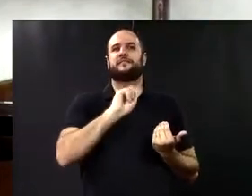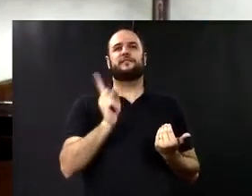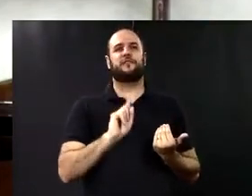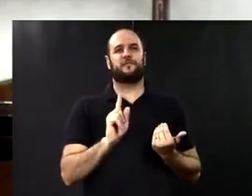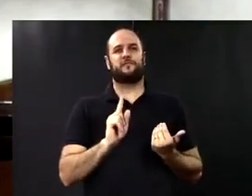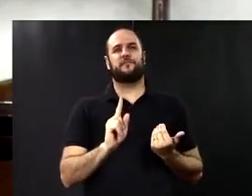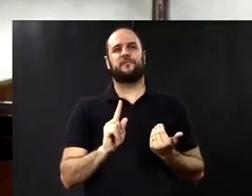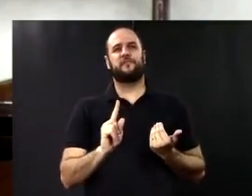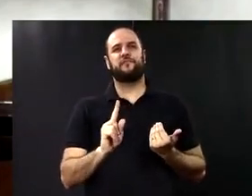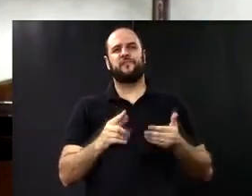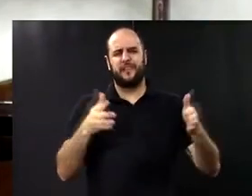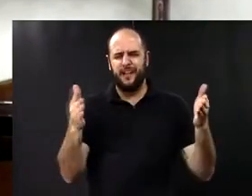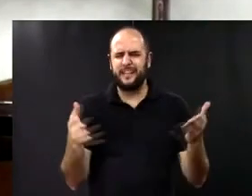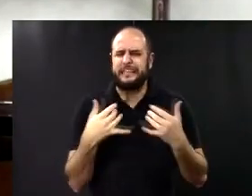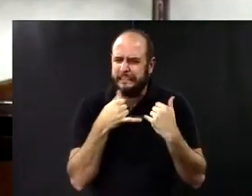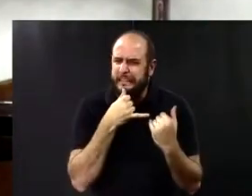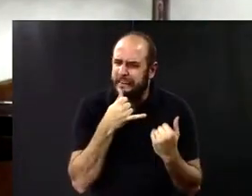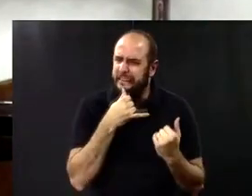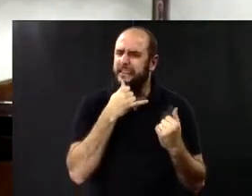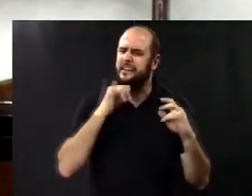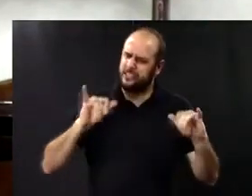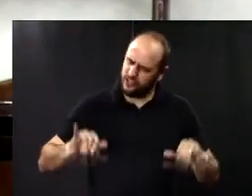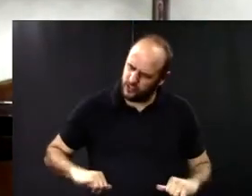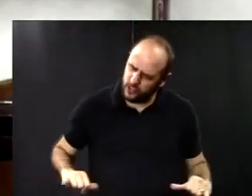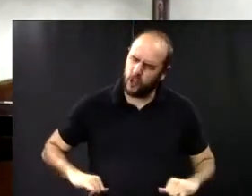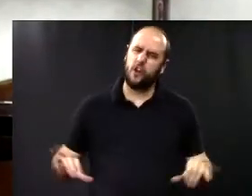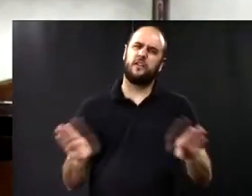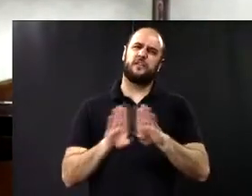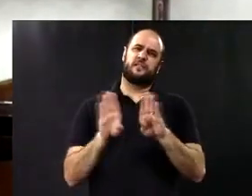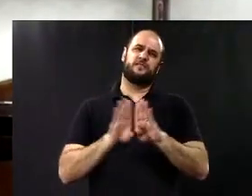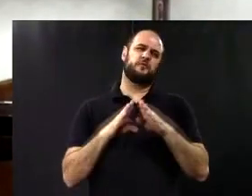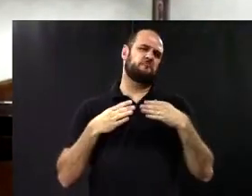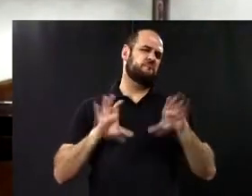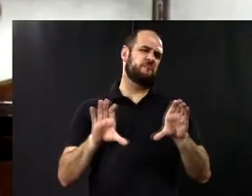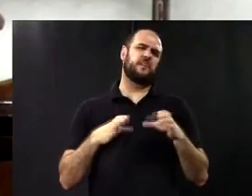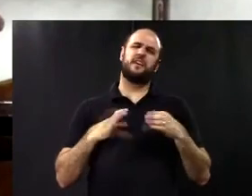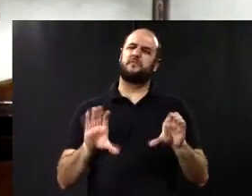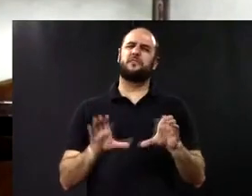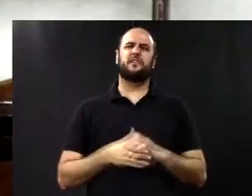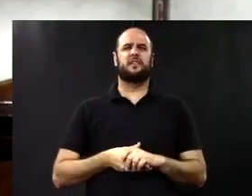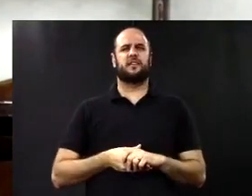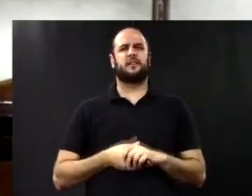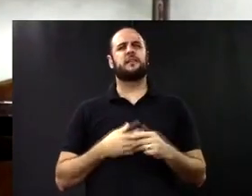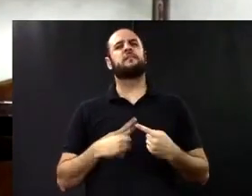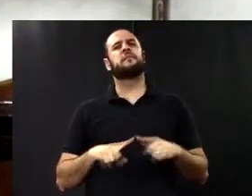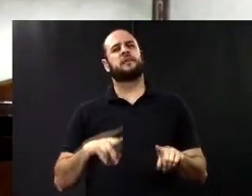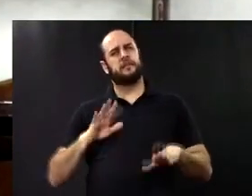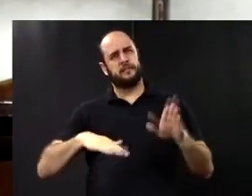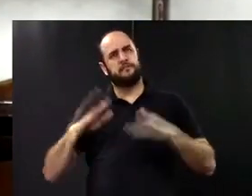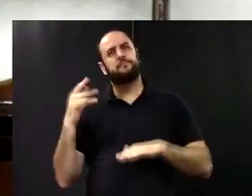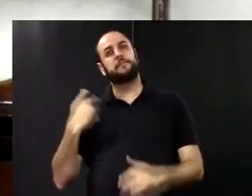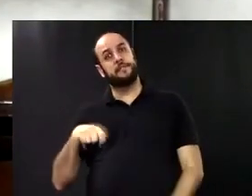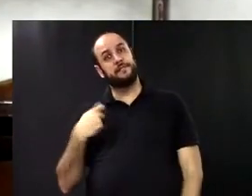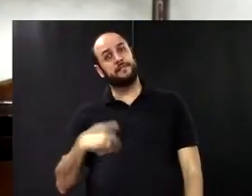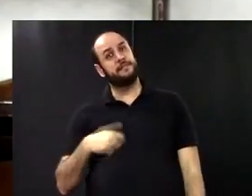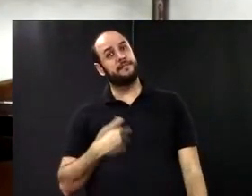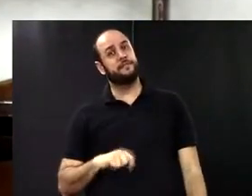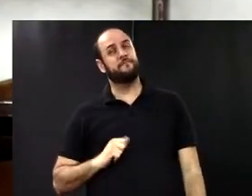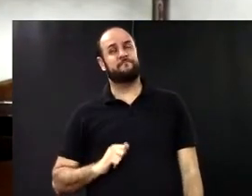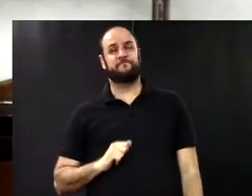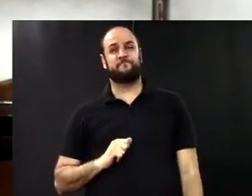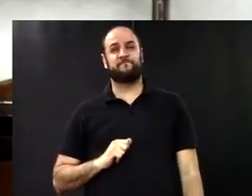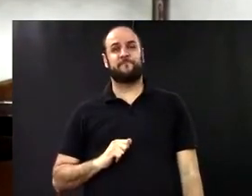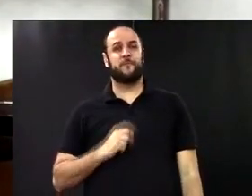também com muito pesar e tristeza. Nós não queremos isso, mas às vezes é necessário. Mas nós não